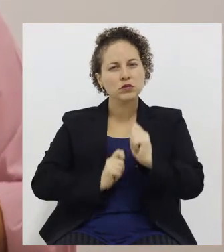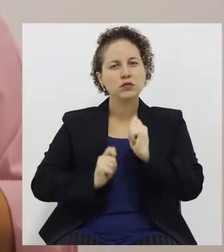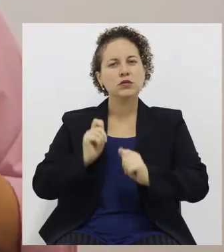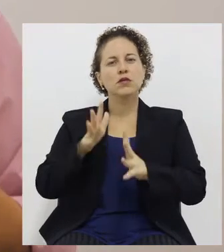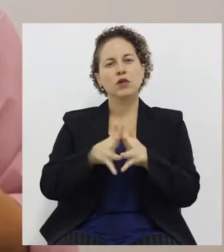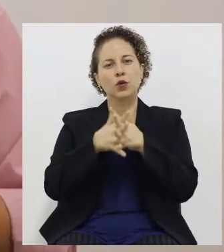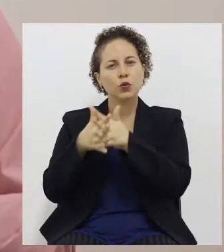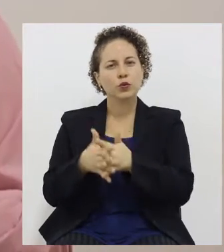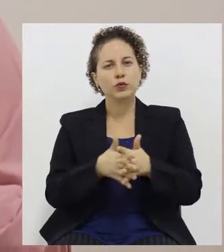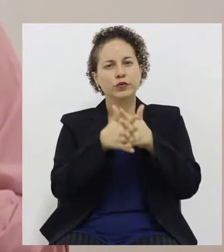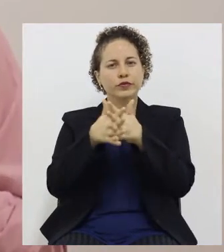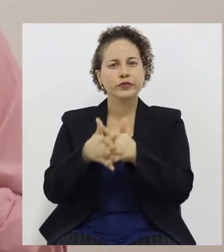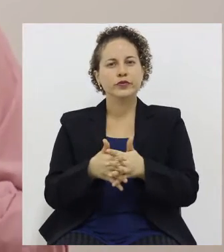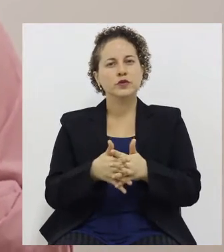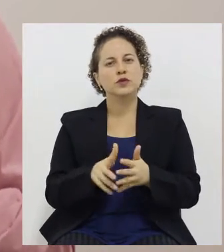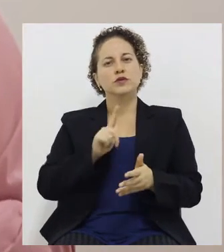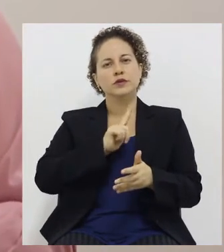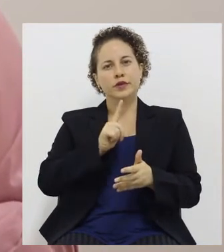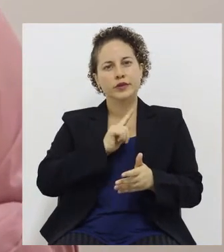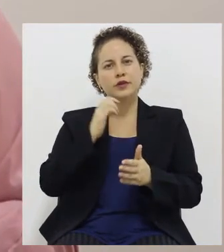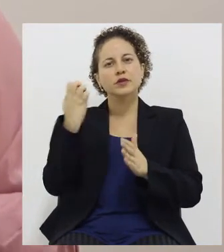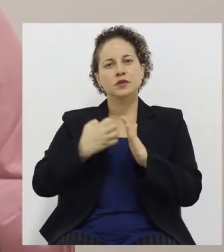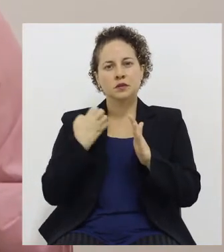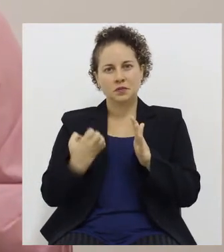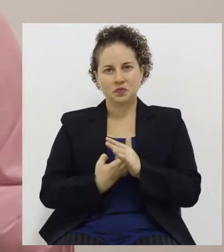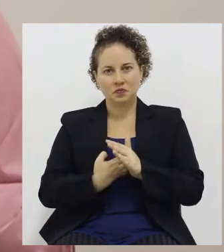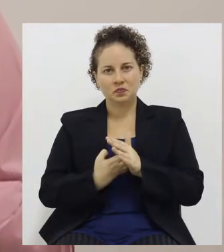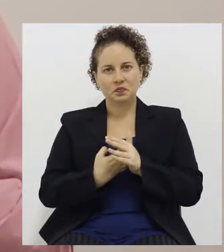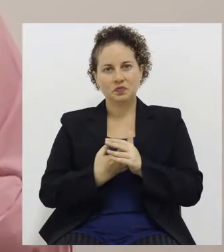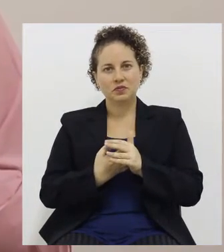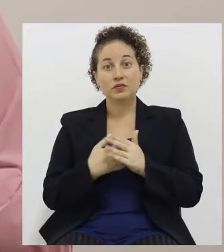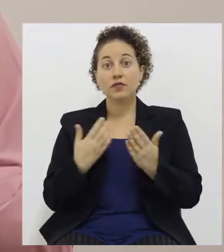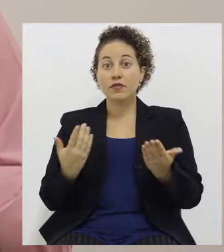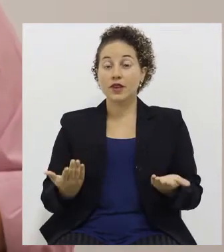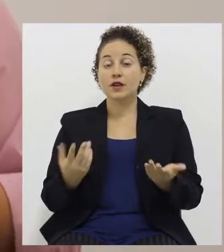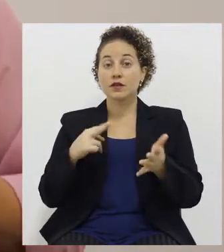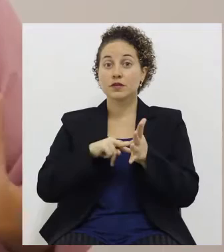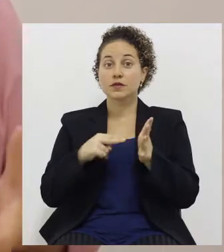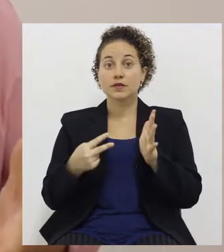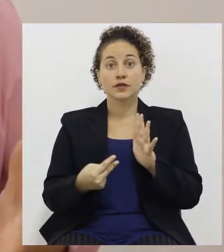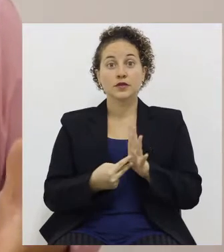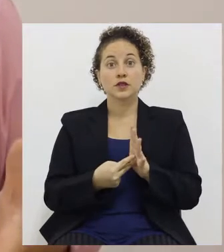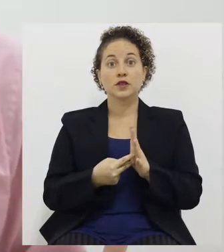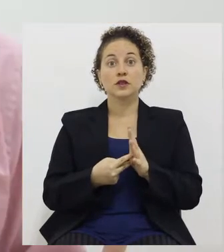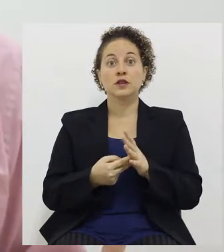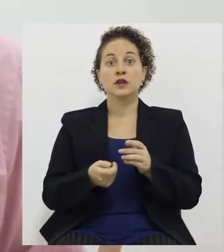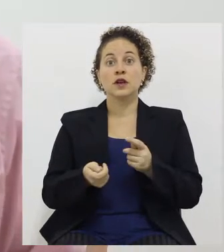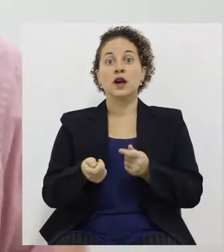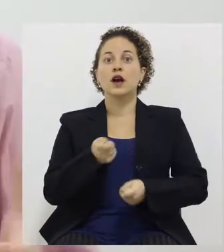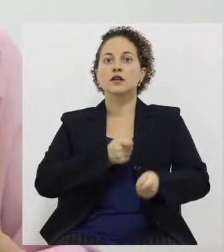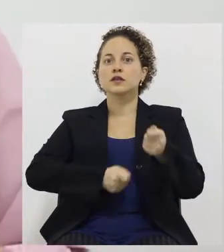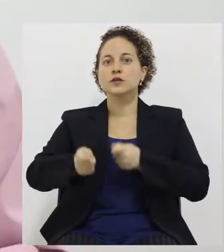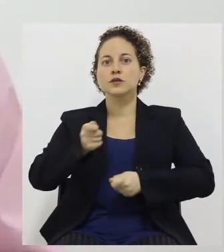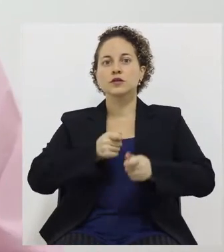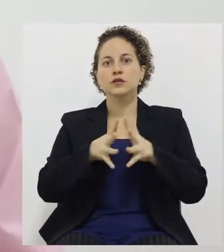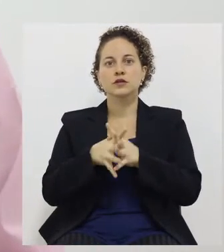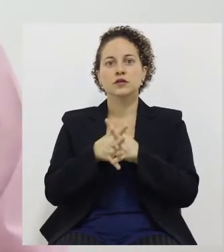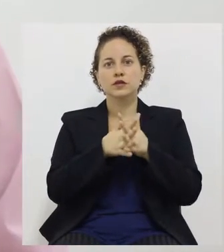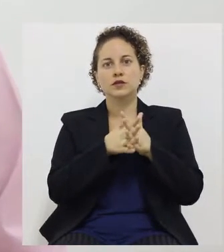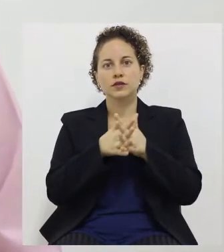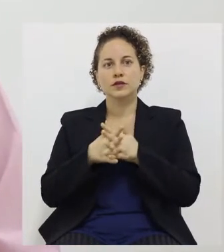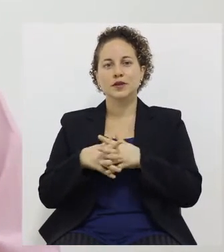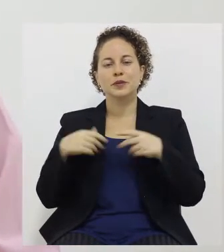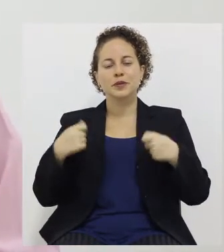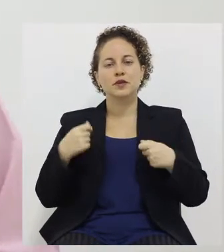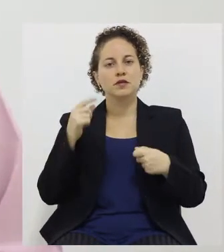conflito existente ou os conflitos existentes nas empresas. Tudo bem? Isso é o que a gente chama de administração de conflitos. E para administrar conflitos,